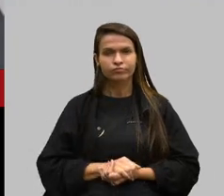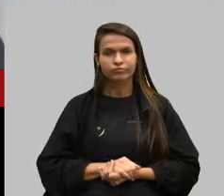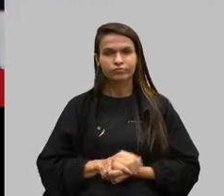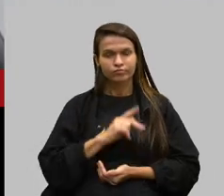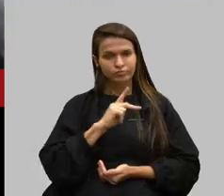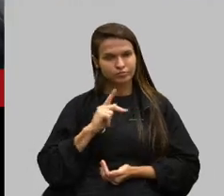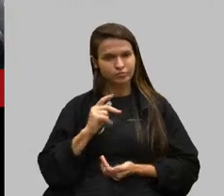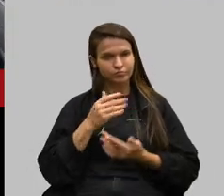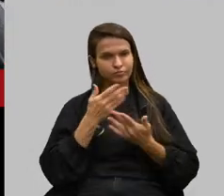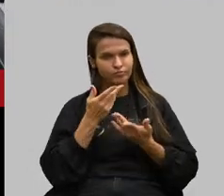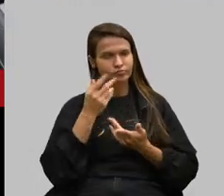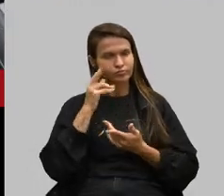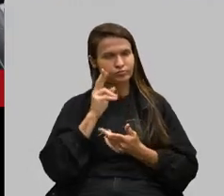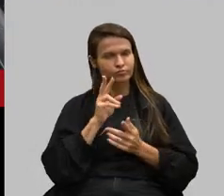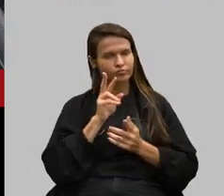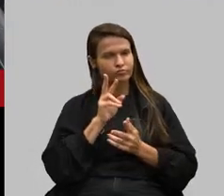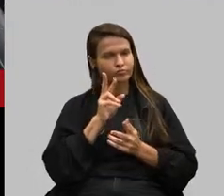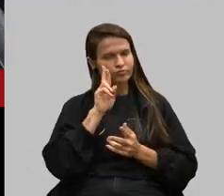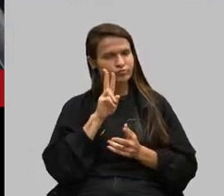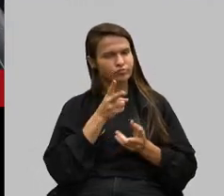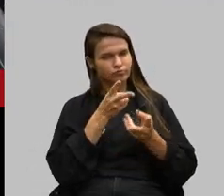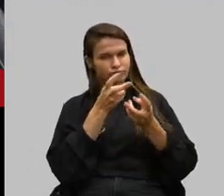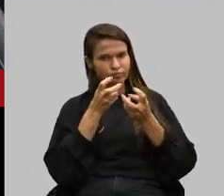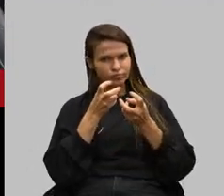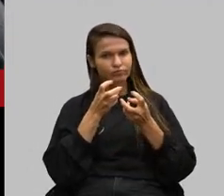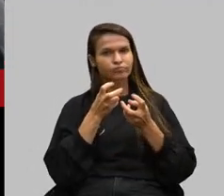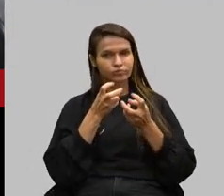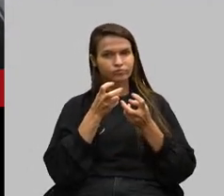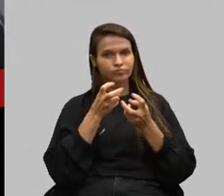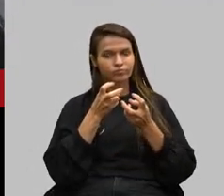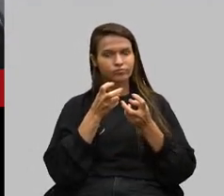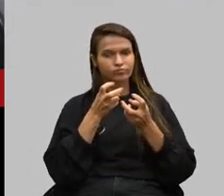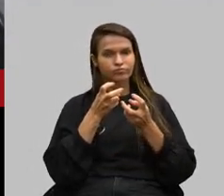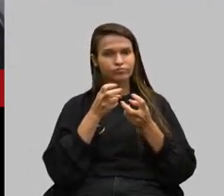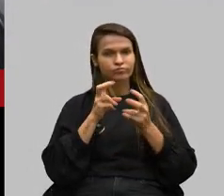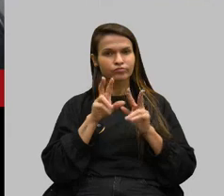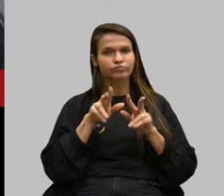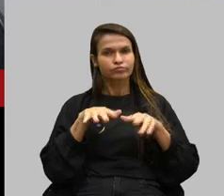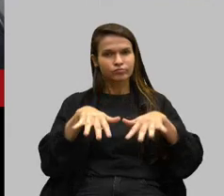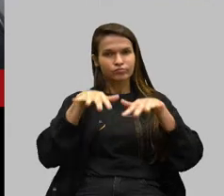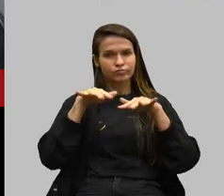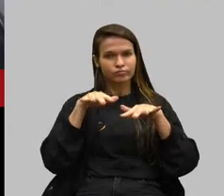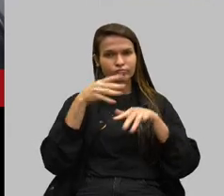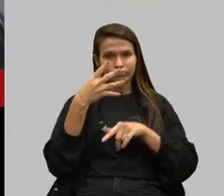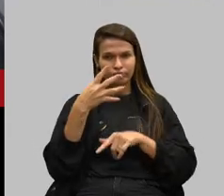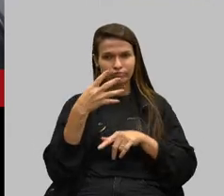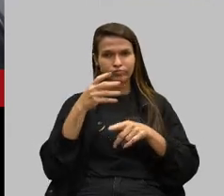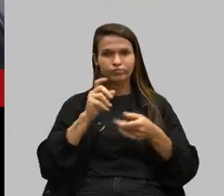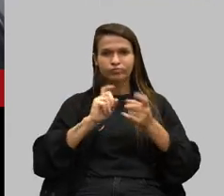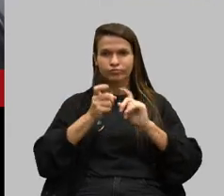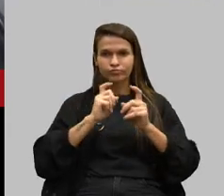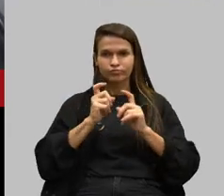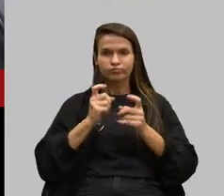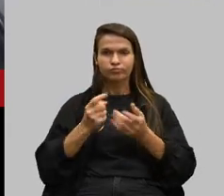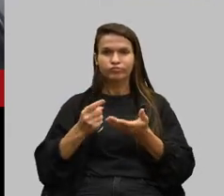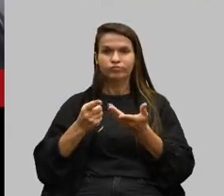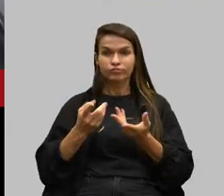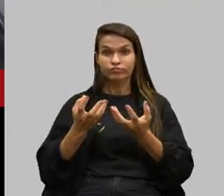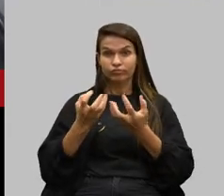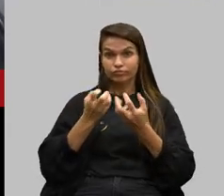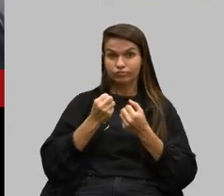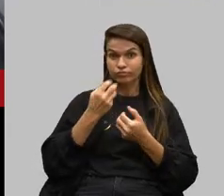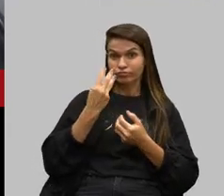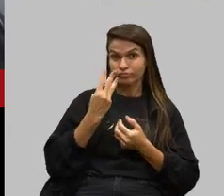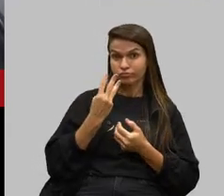se vossa excelência perceber o plenarinho 4 para uma reunião onde a gente tá recebendo três secretários de